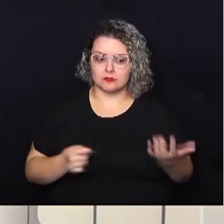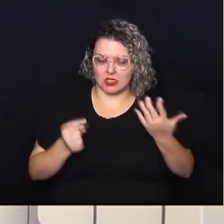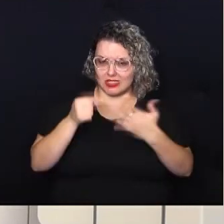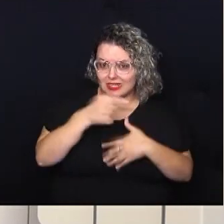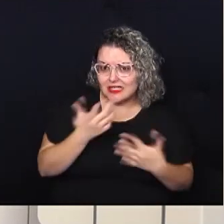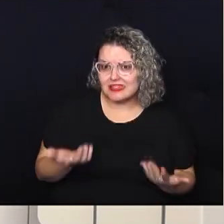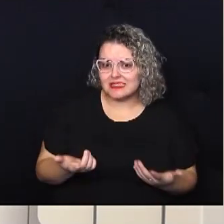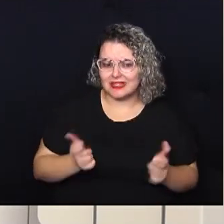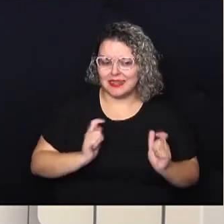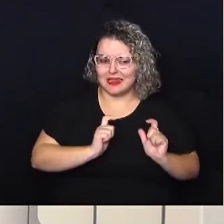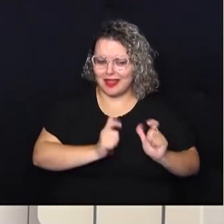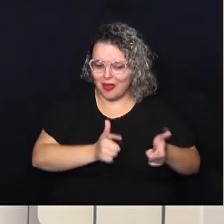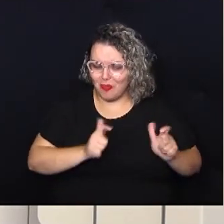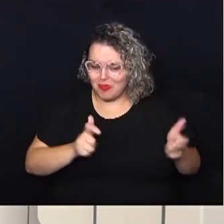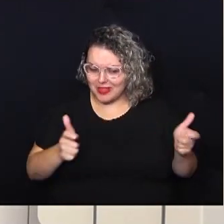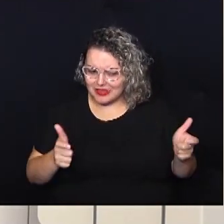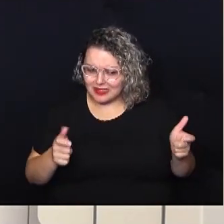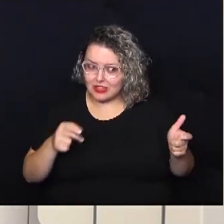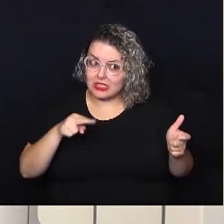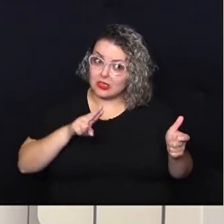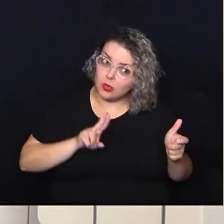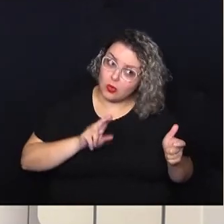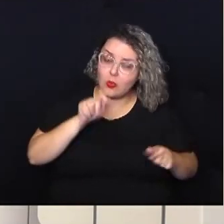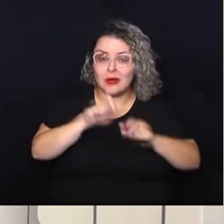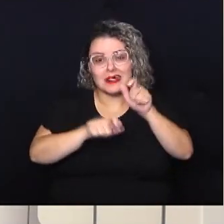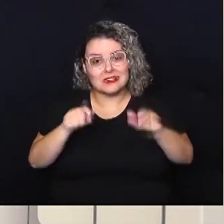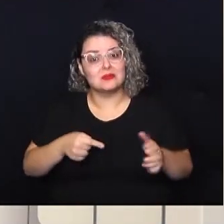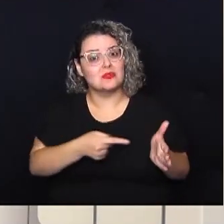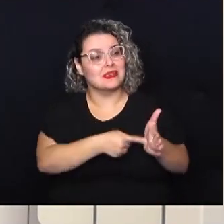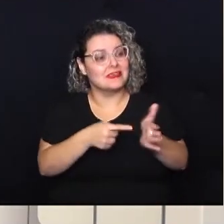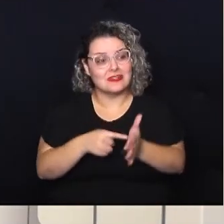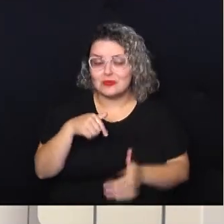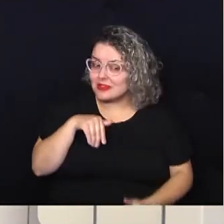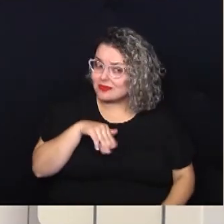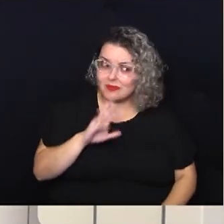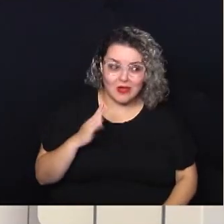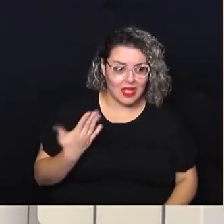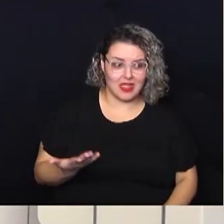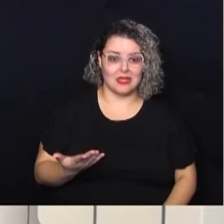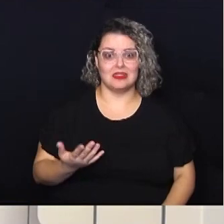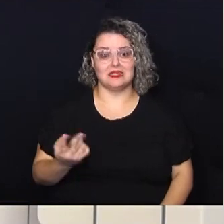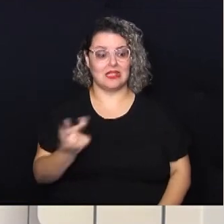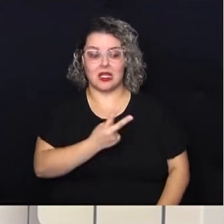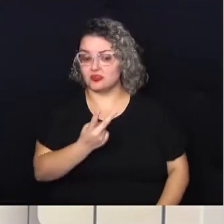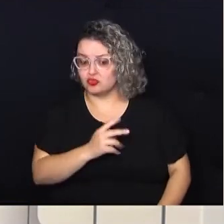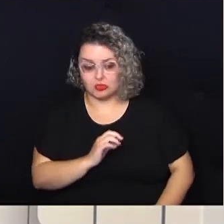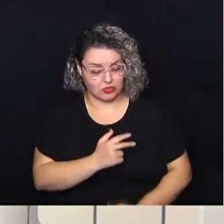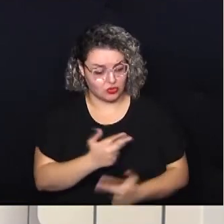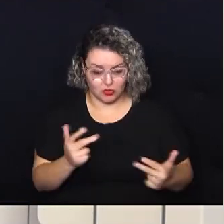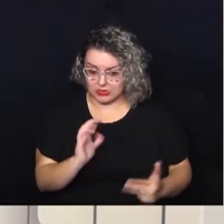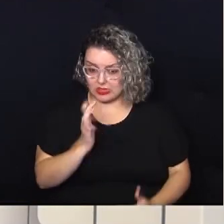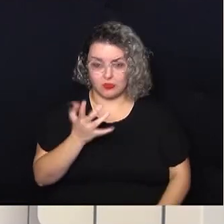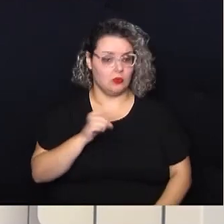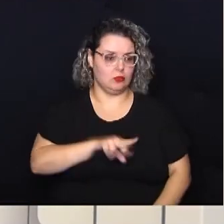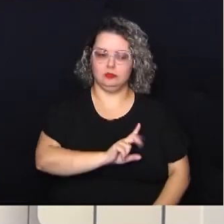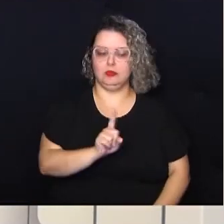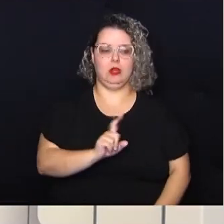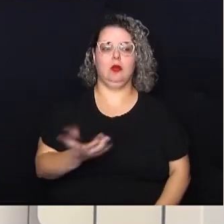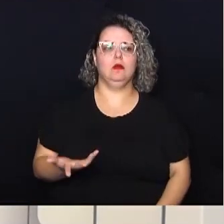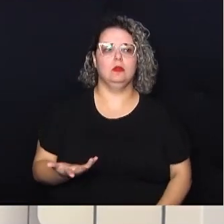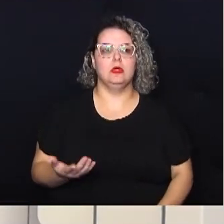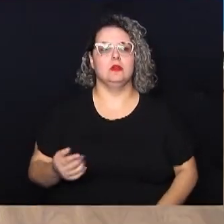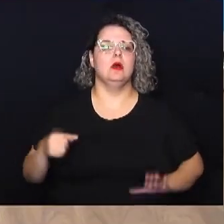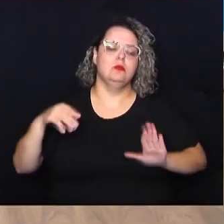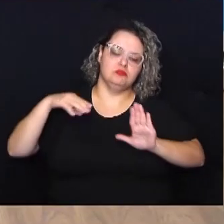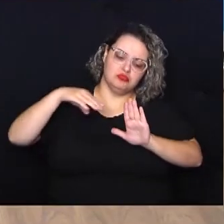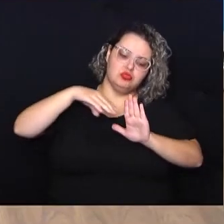estão aumentando ou as pessoas têm denunciado mais? As duas coisas ou não? Ó, a gente está numa queda,